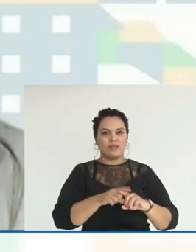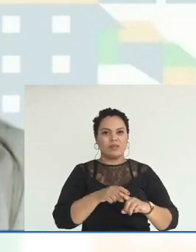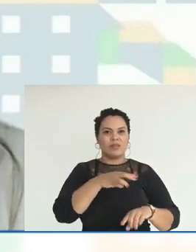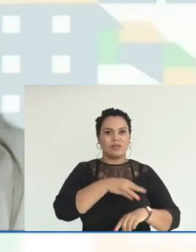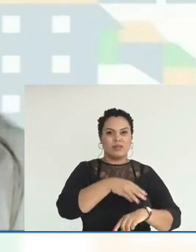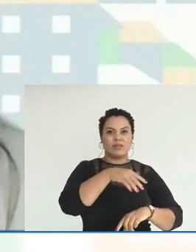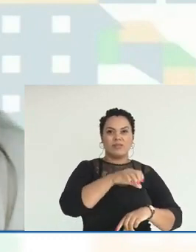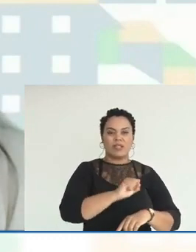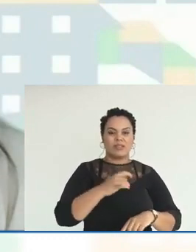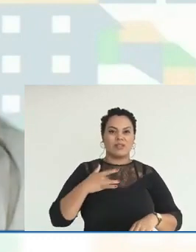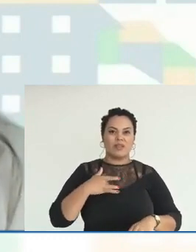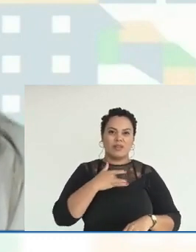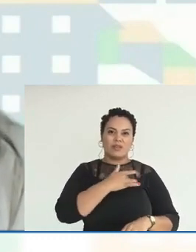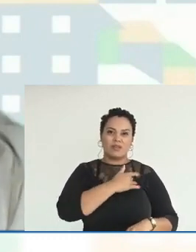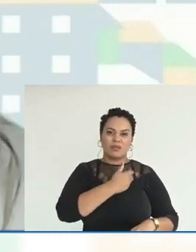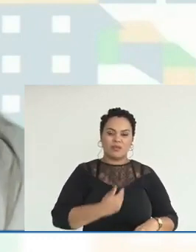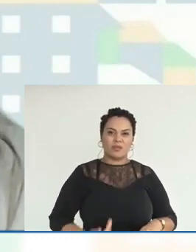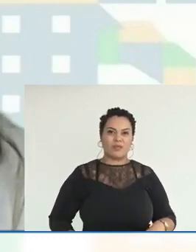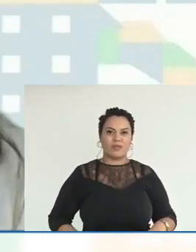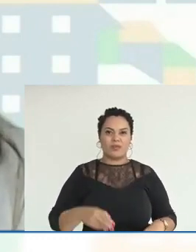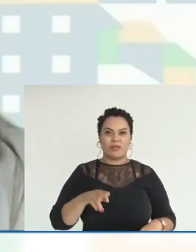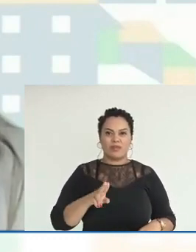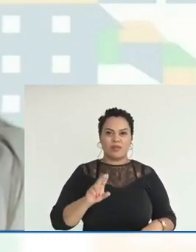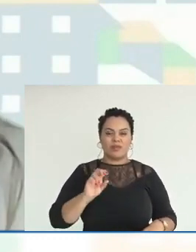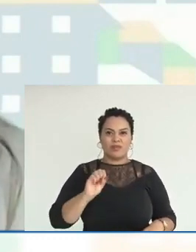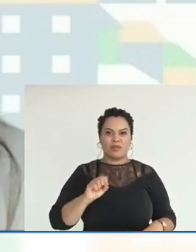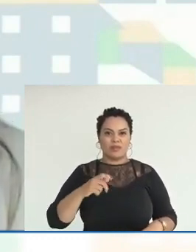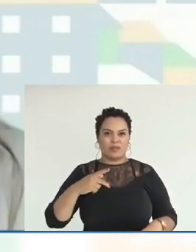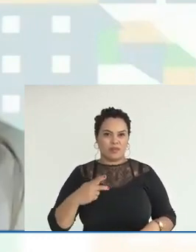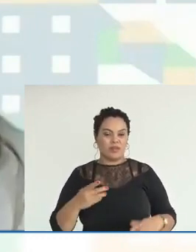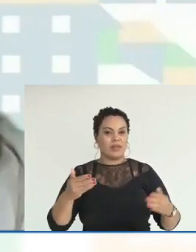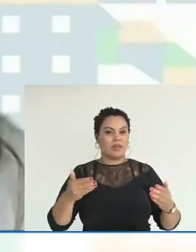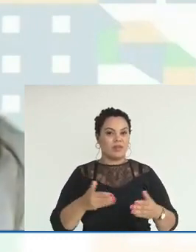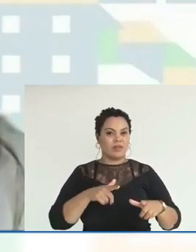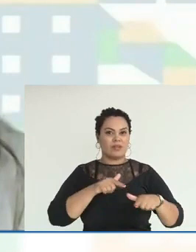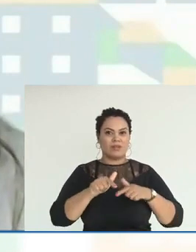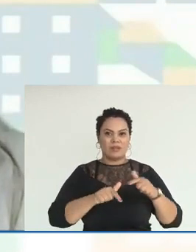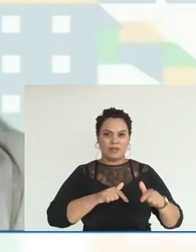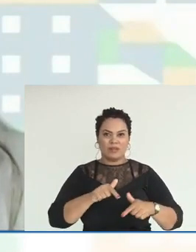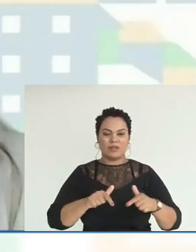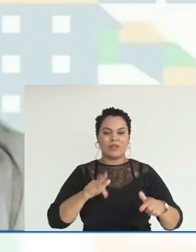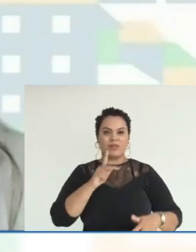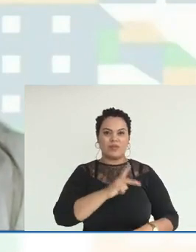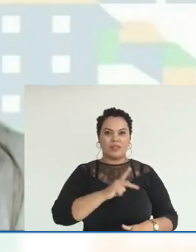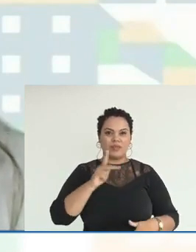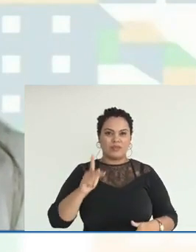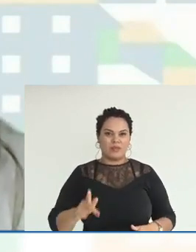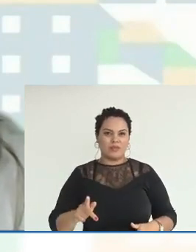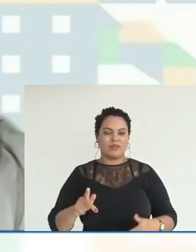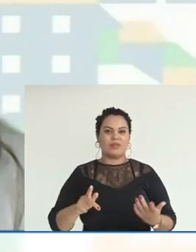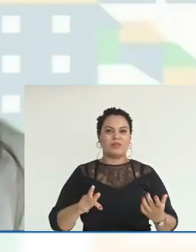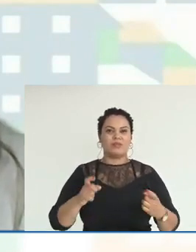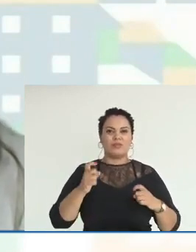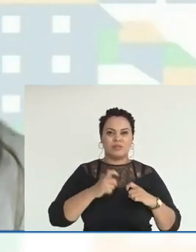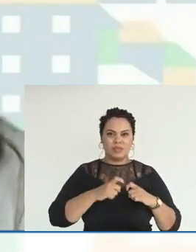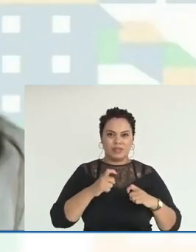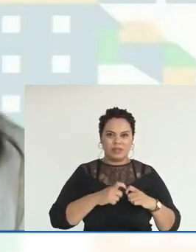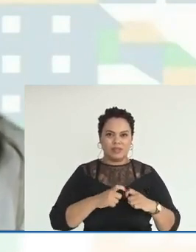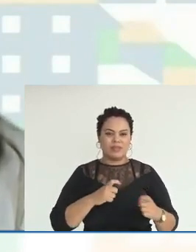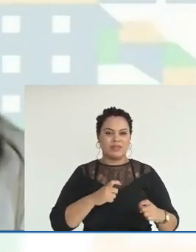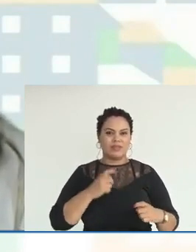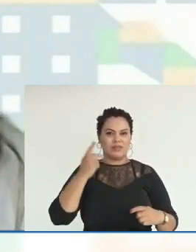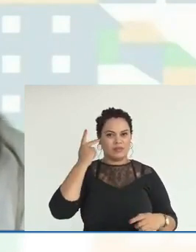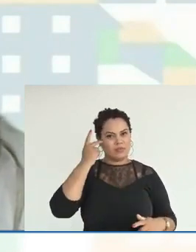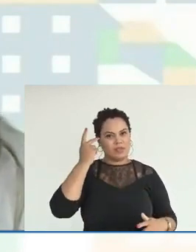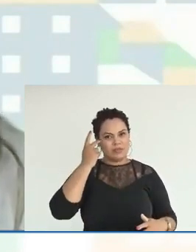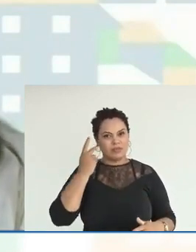Saúde Pública na USP. Atualmente, ele atua como professor no curso de Medicina da Universidade Cidade de São Paulo e